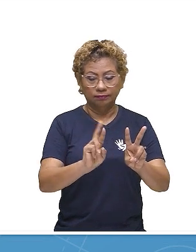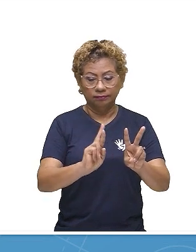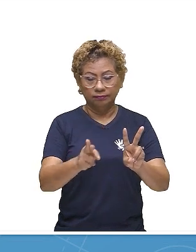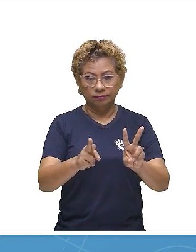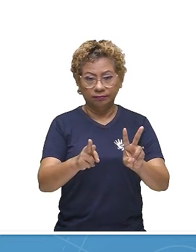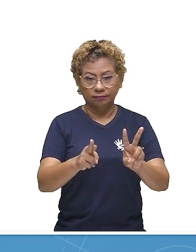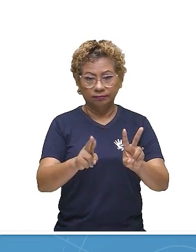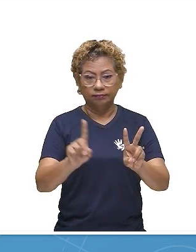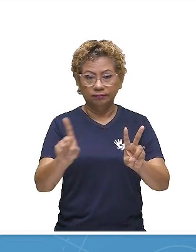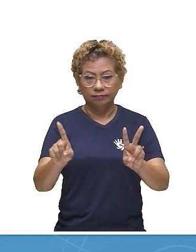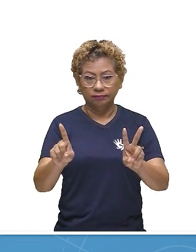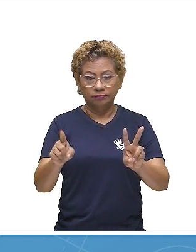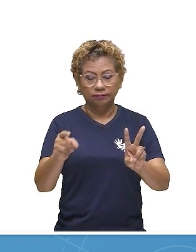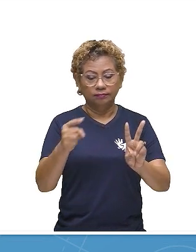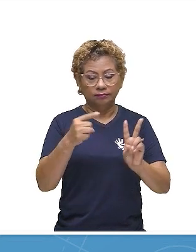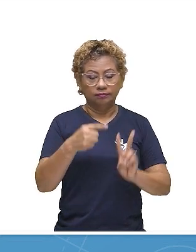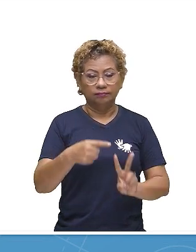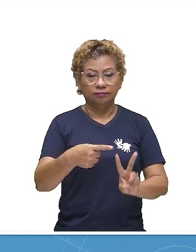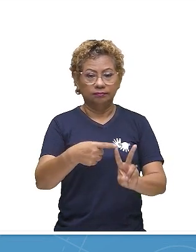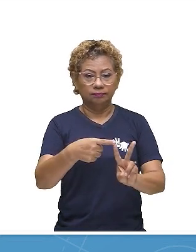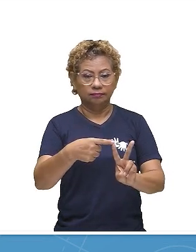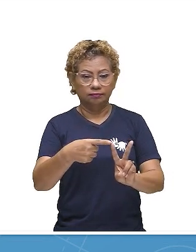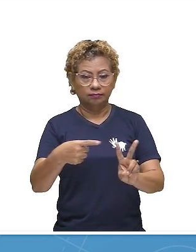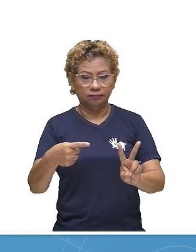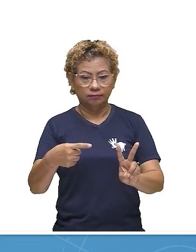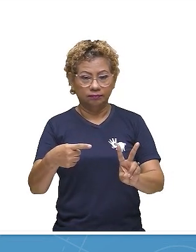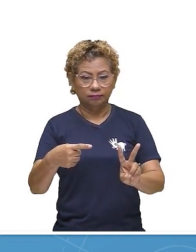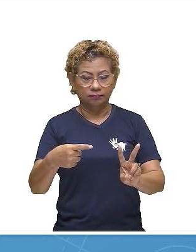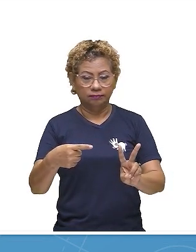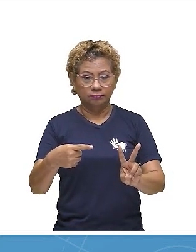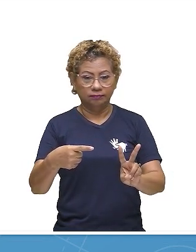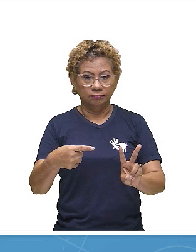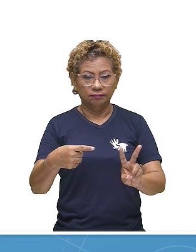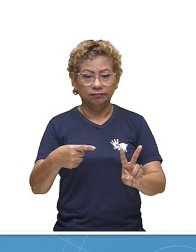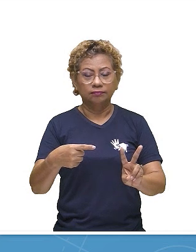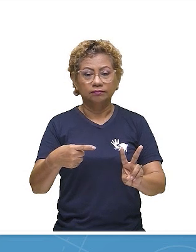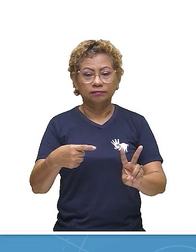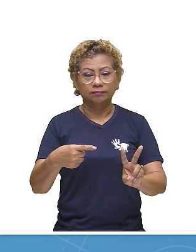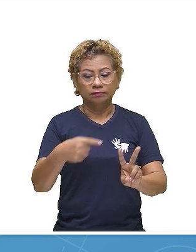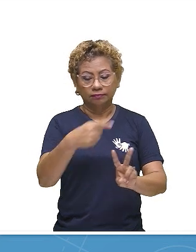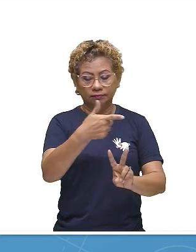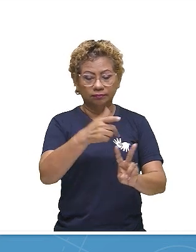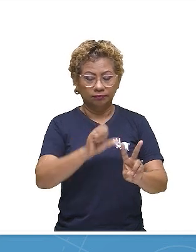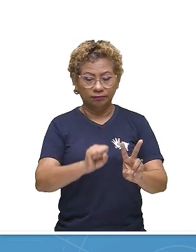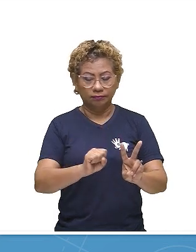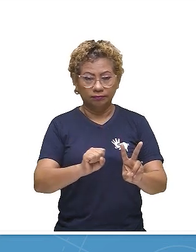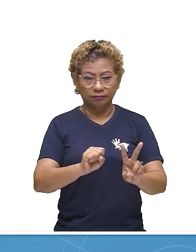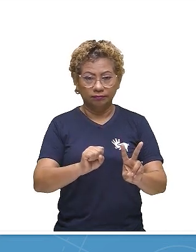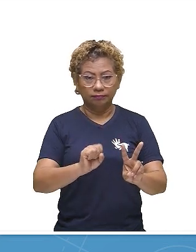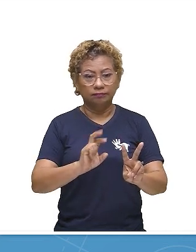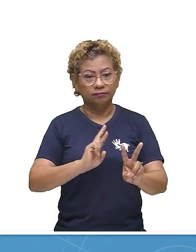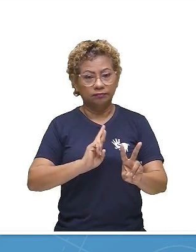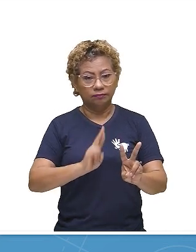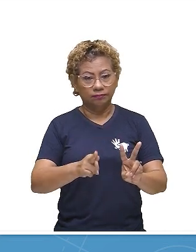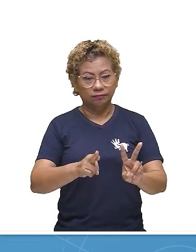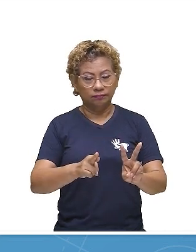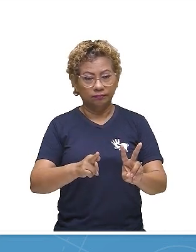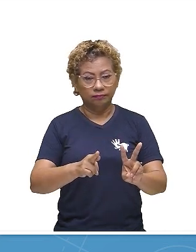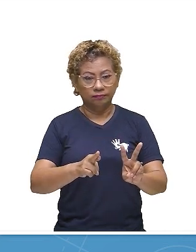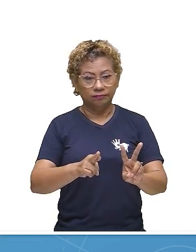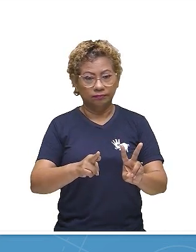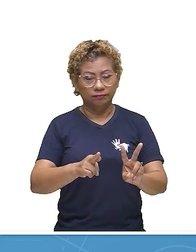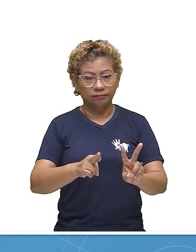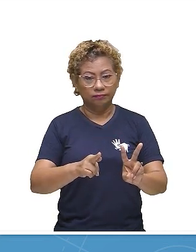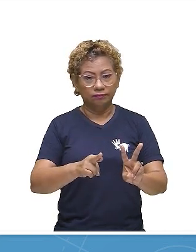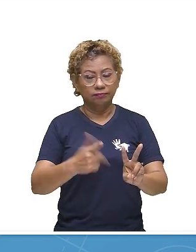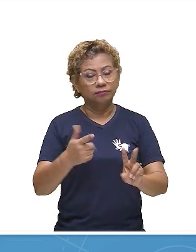8 é igual a 2, porque 2 vezes 2 vezes 2 é igual a 8. Né? Os desenvolvimentos, né, estão aqui, né, as respostas,